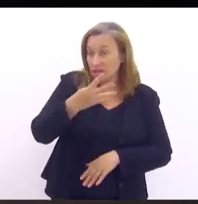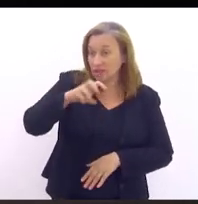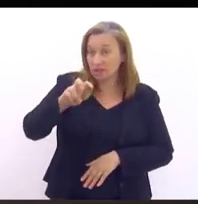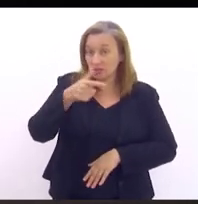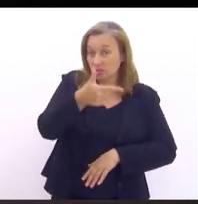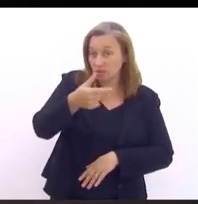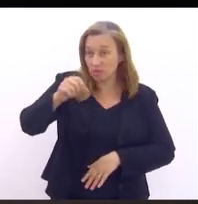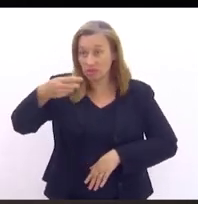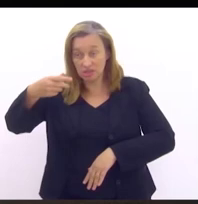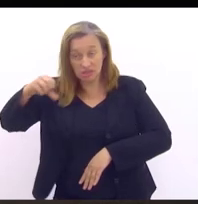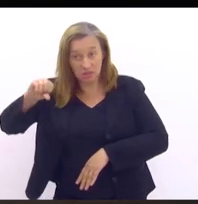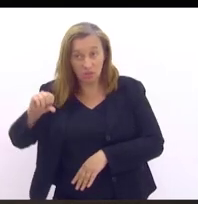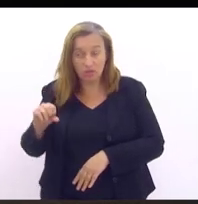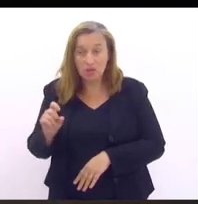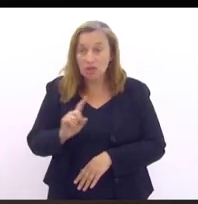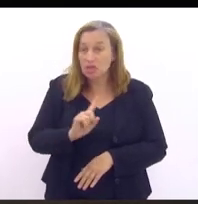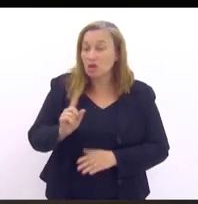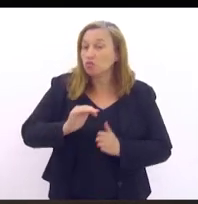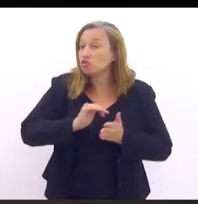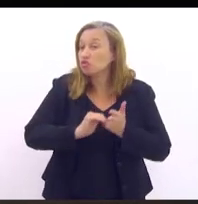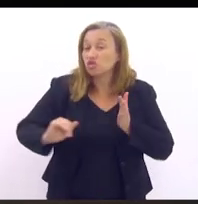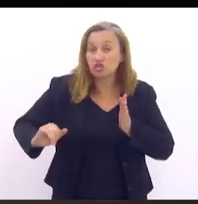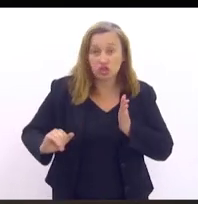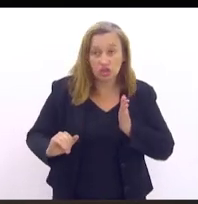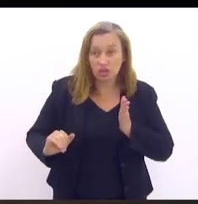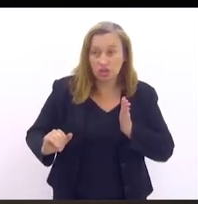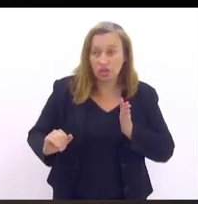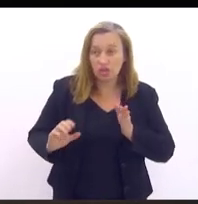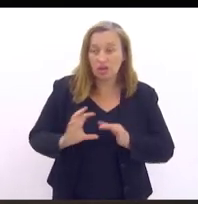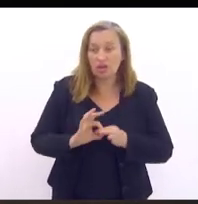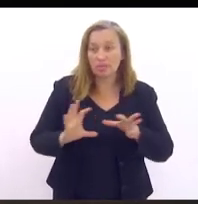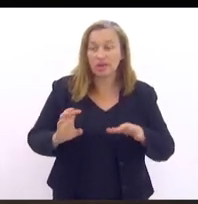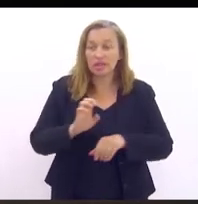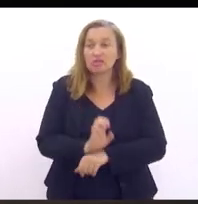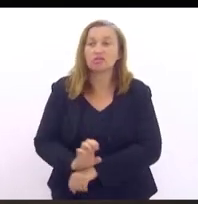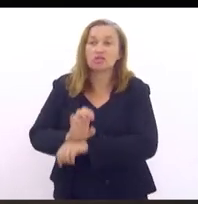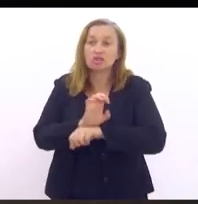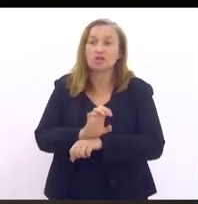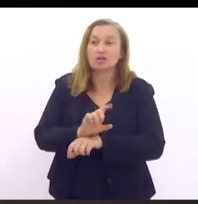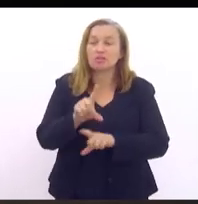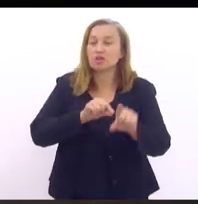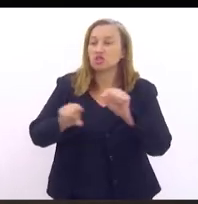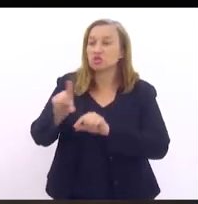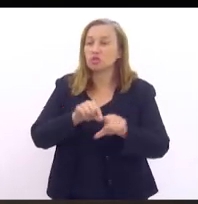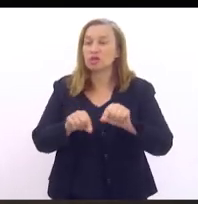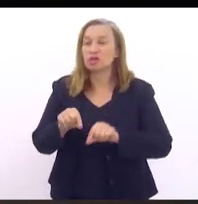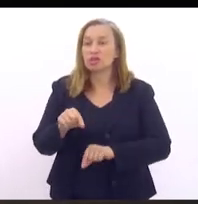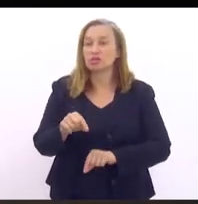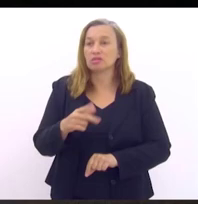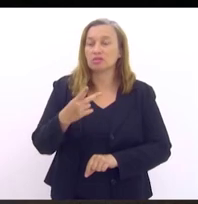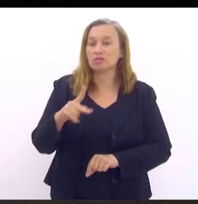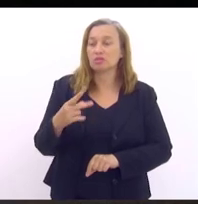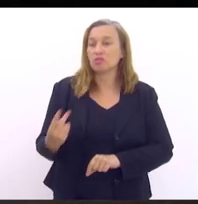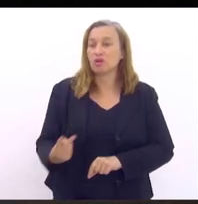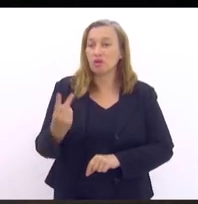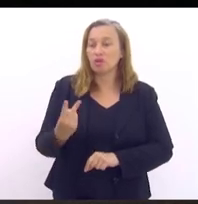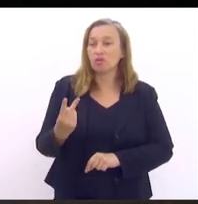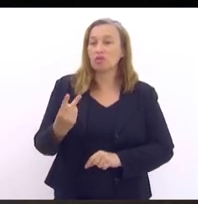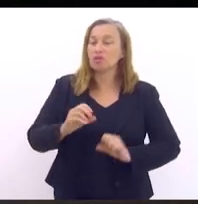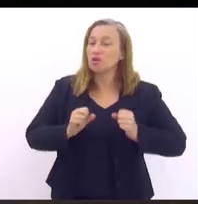2019, não retira a autonomia dos estados para definirem as suas alíquotas. O argumento foi